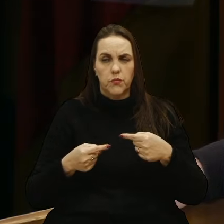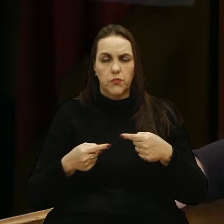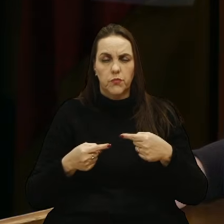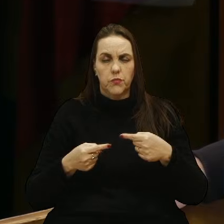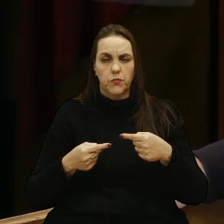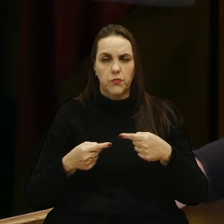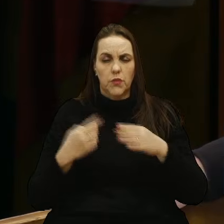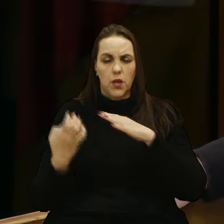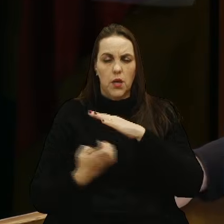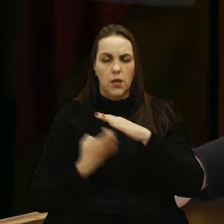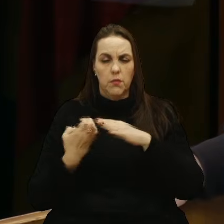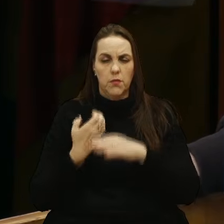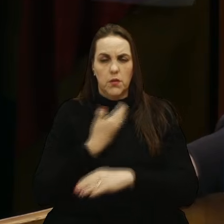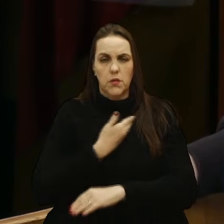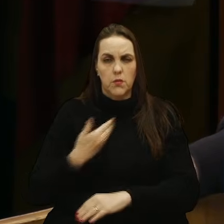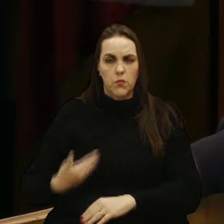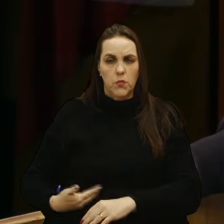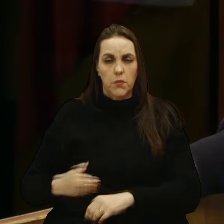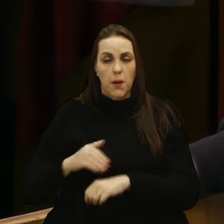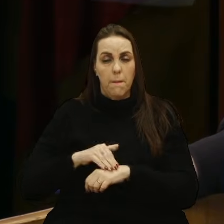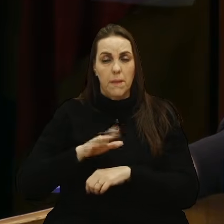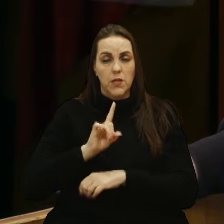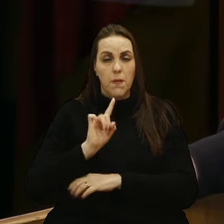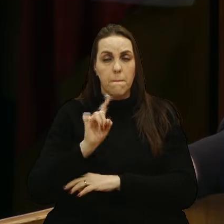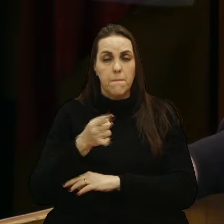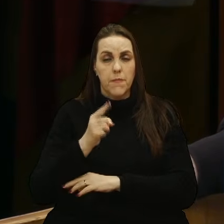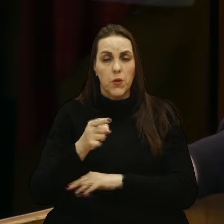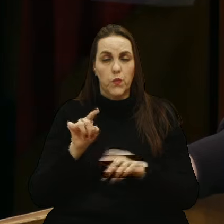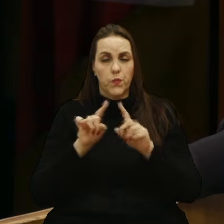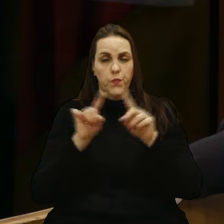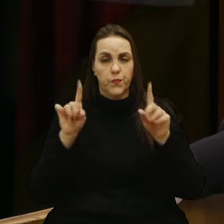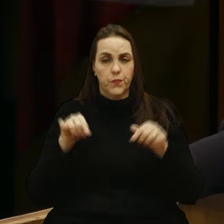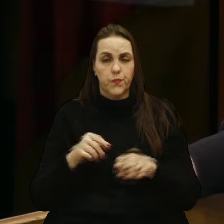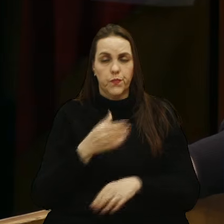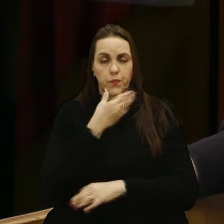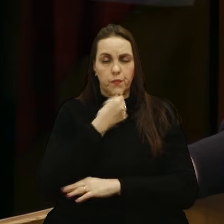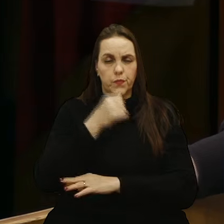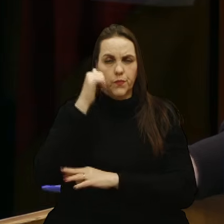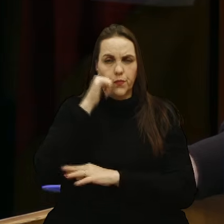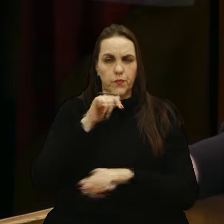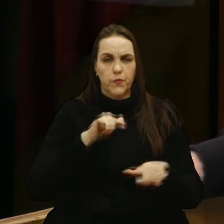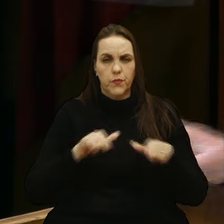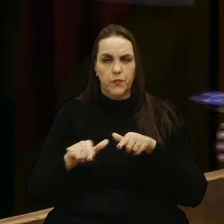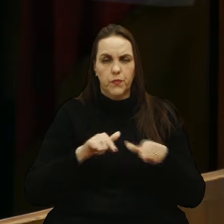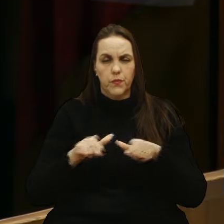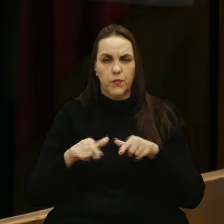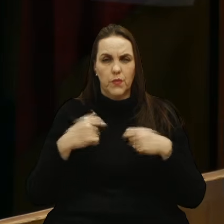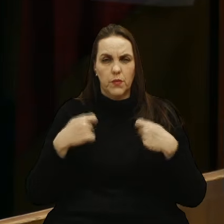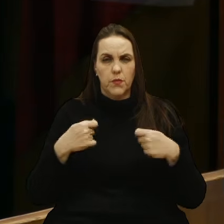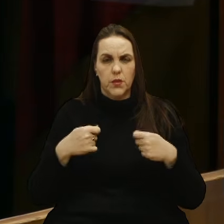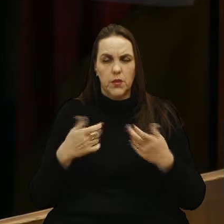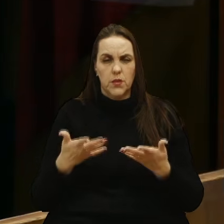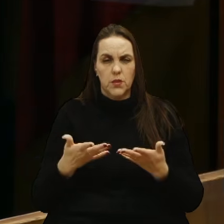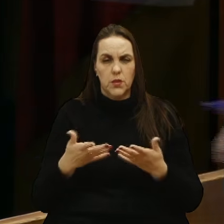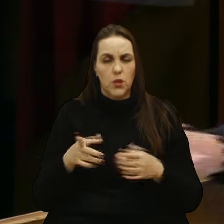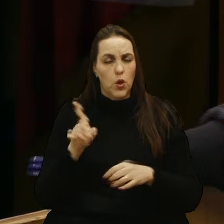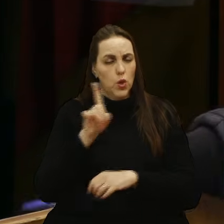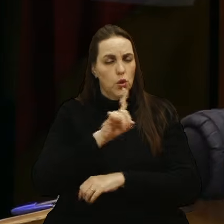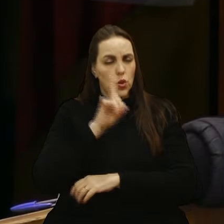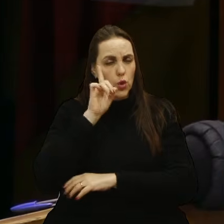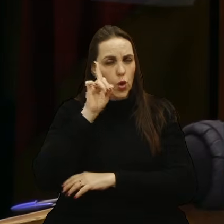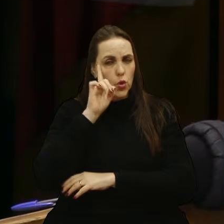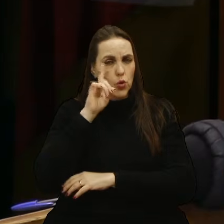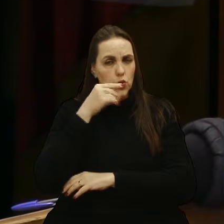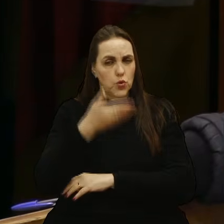companhia que tem mais de 1.000 colaboradores, de homens e mulheres trabalhadores que precisam colocar o seu pão nosso de cada dia